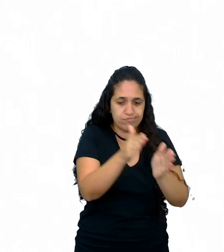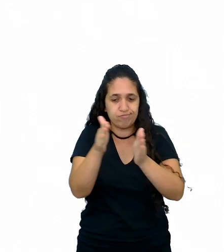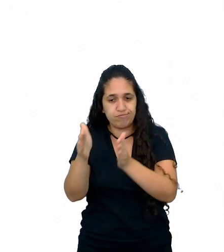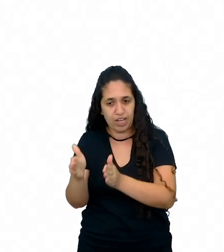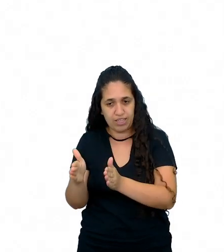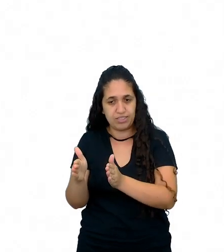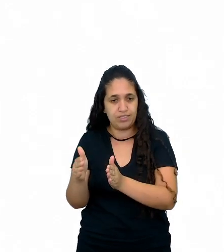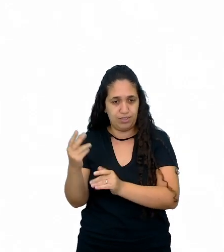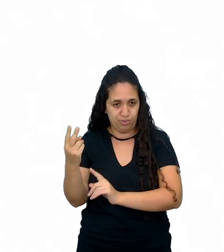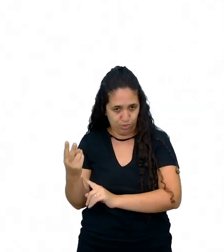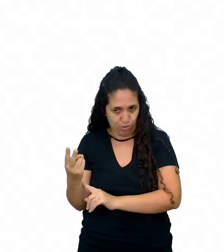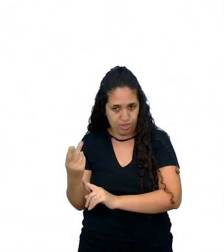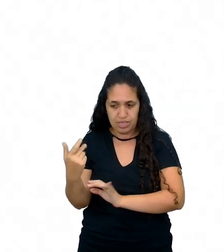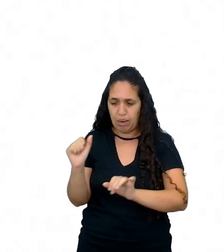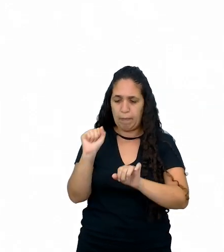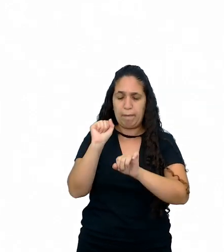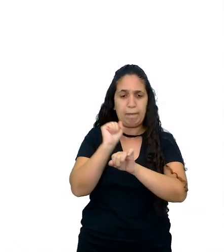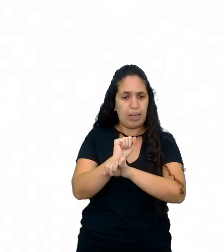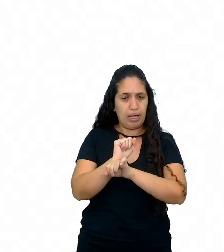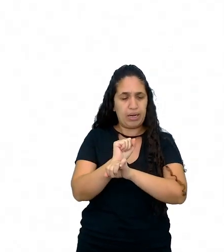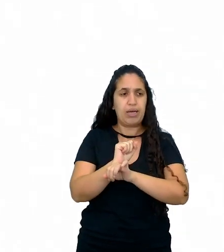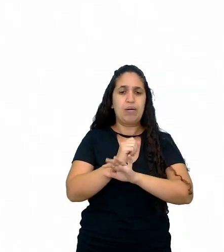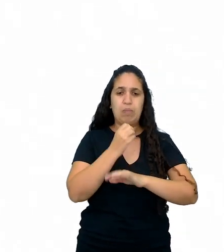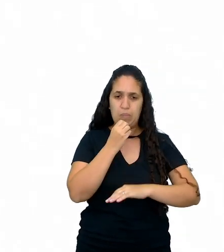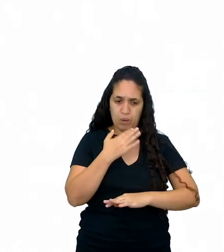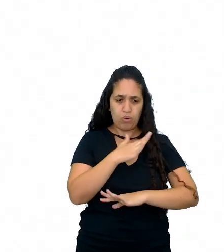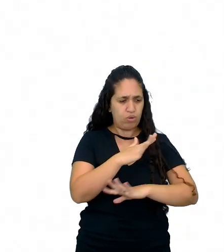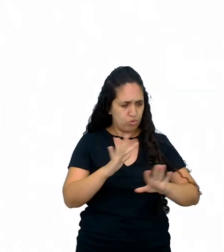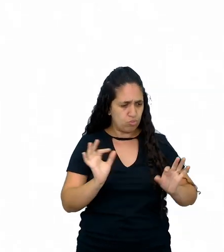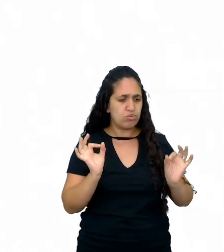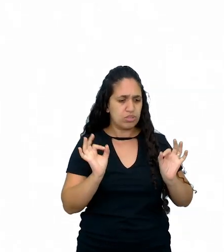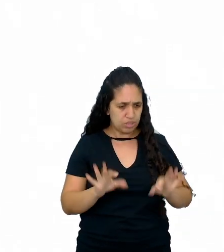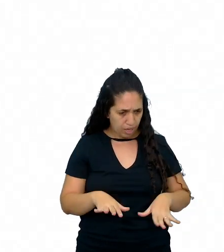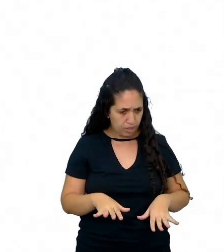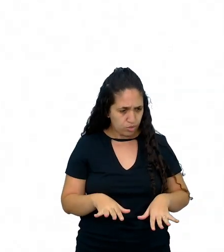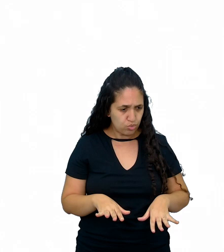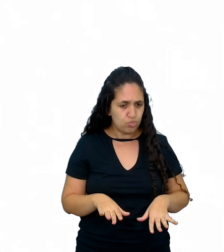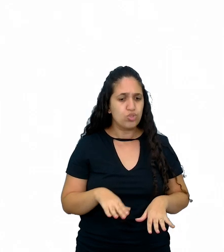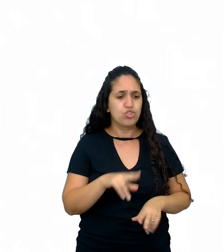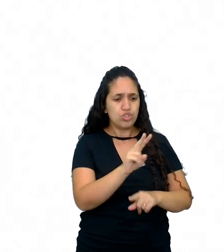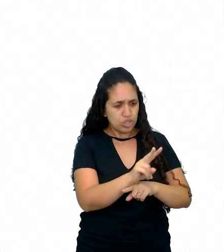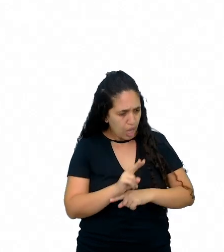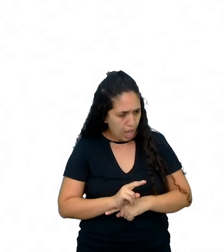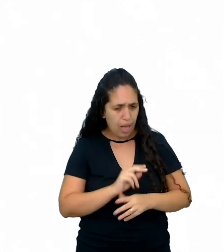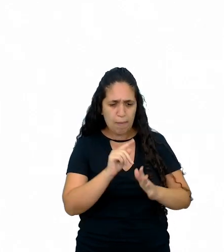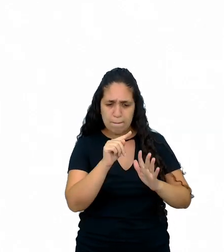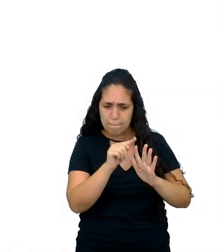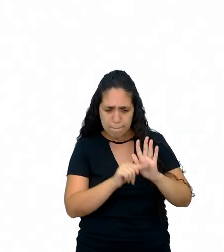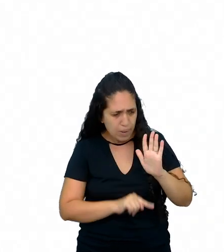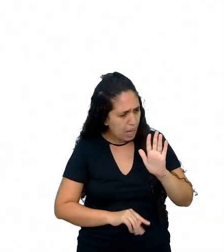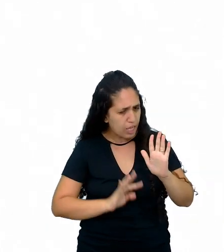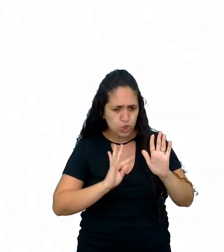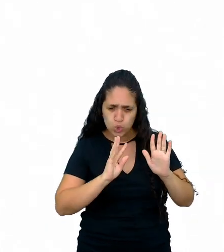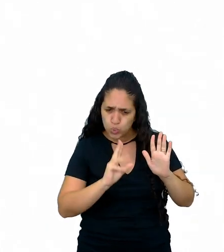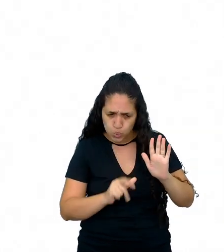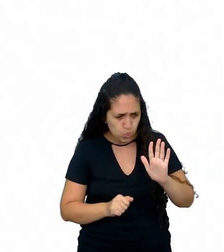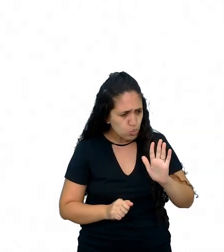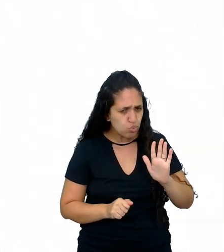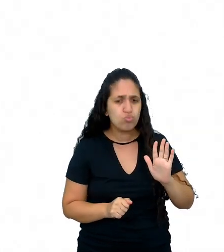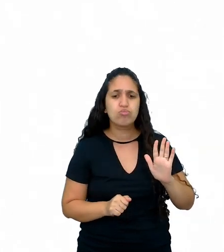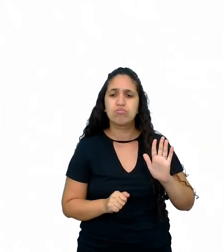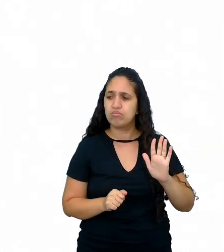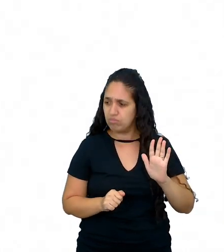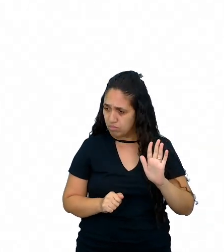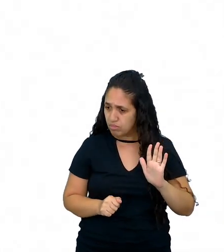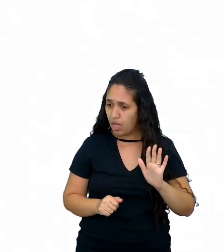pesquisa, né? Eles param, bom, agora está tudo certo, já pegamos todos os dados, já fizemos todas as coletas,